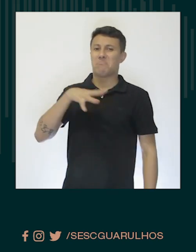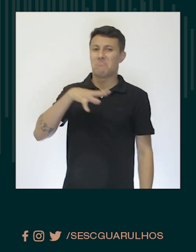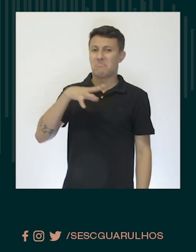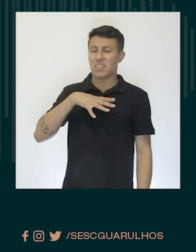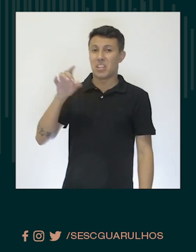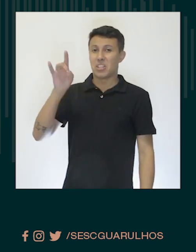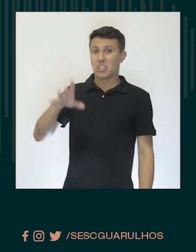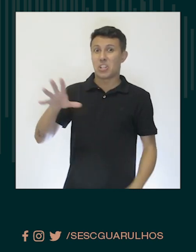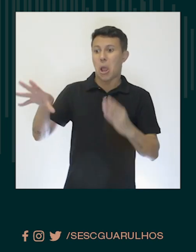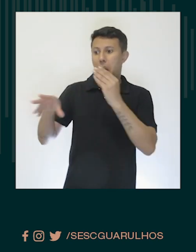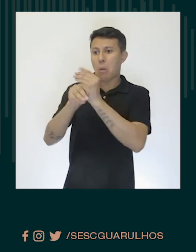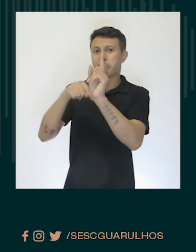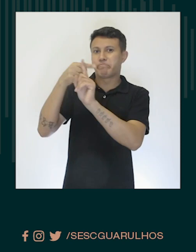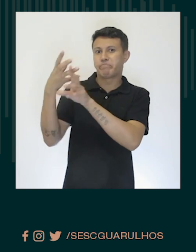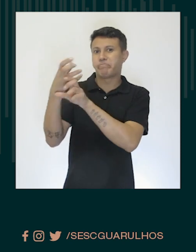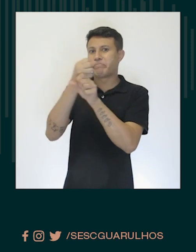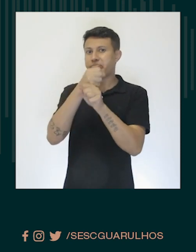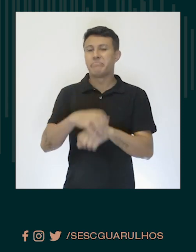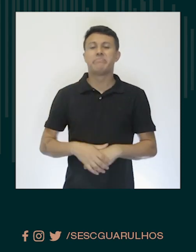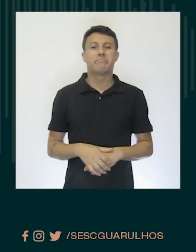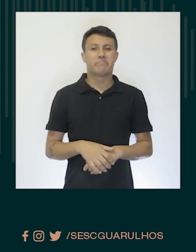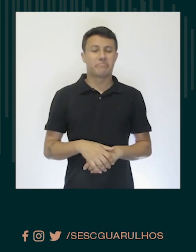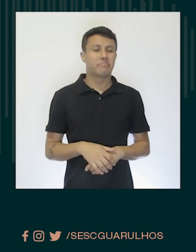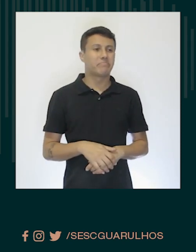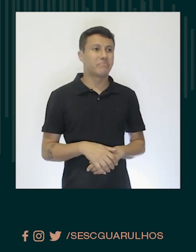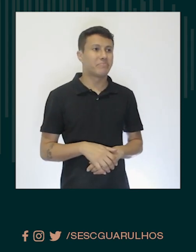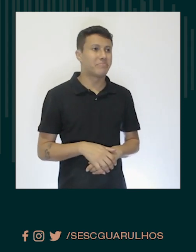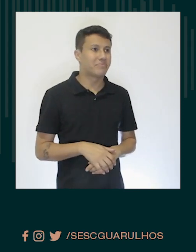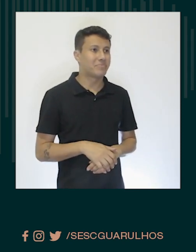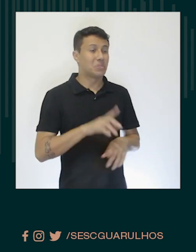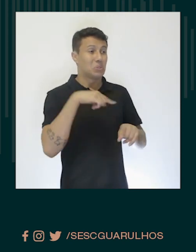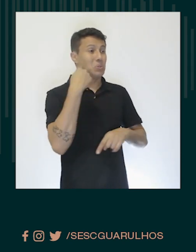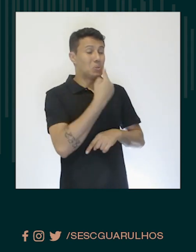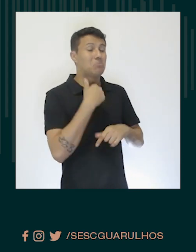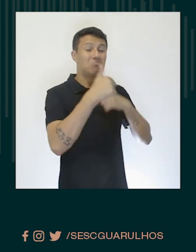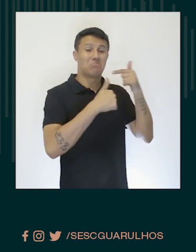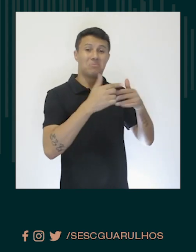somar. Bom, mais uma curadoria da Dani Monstra.